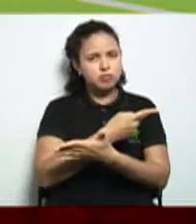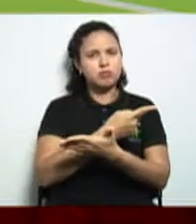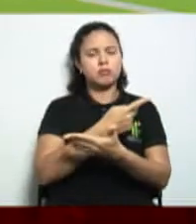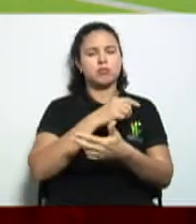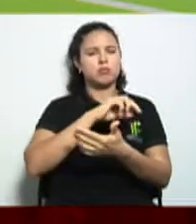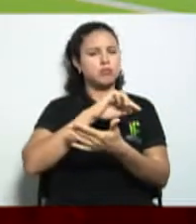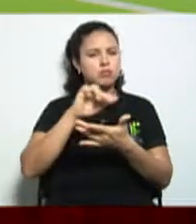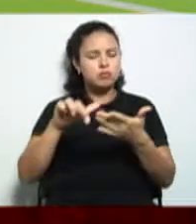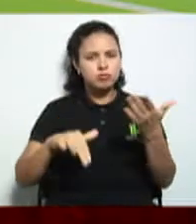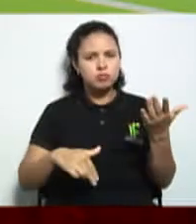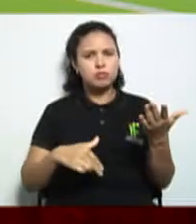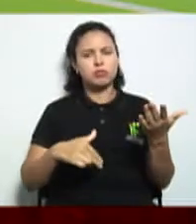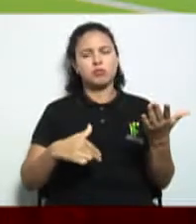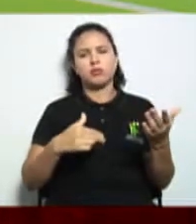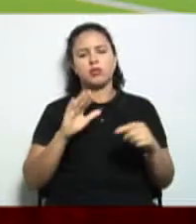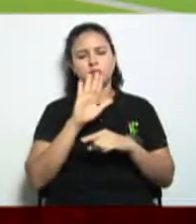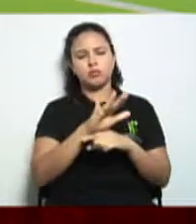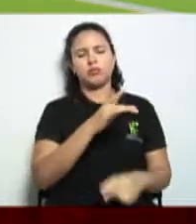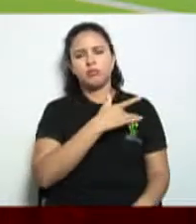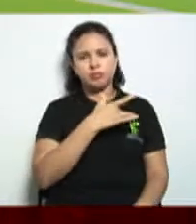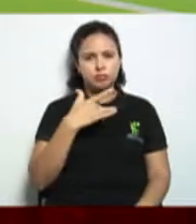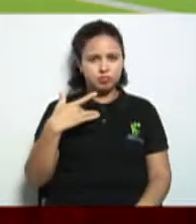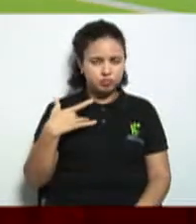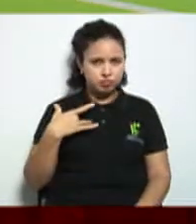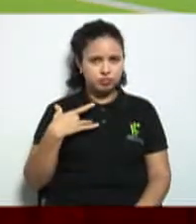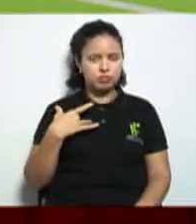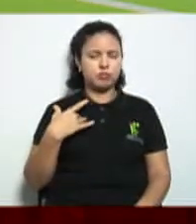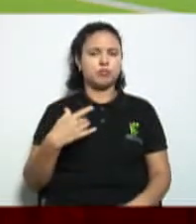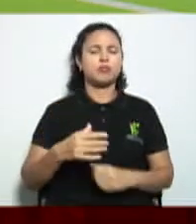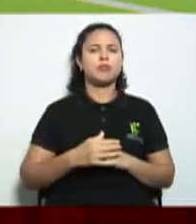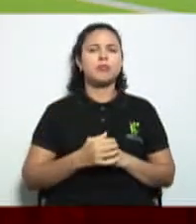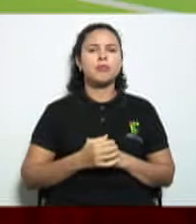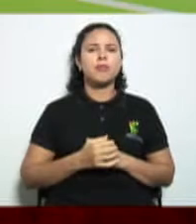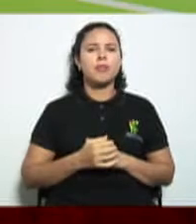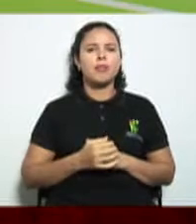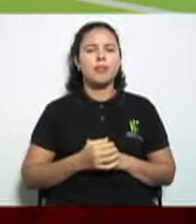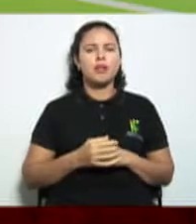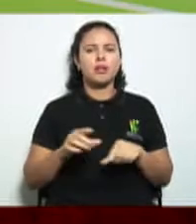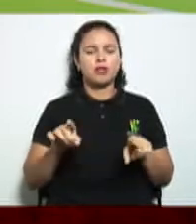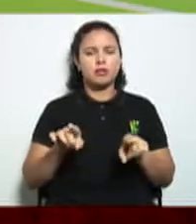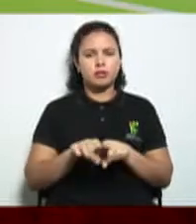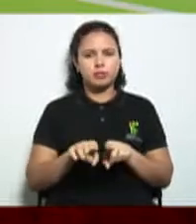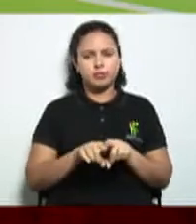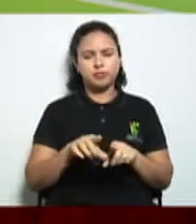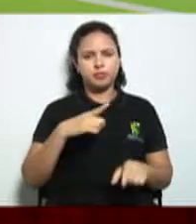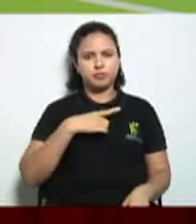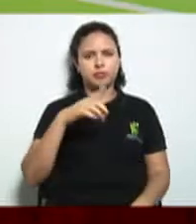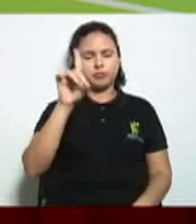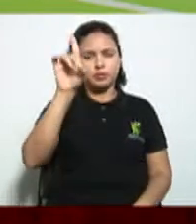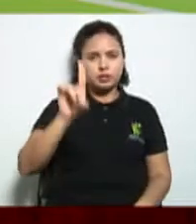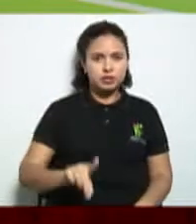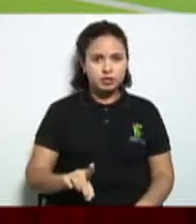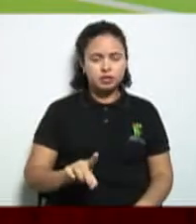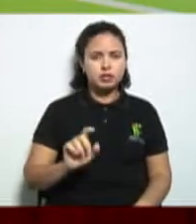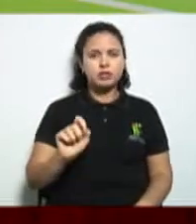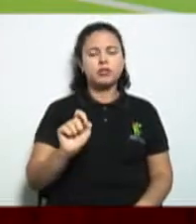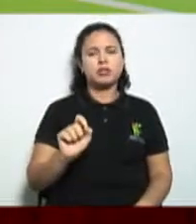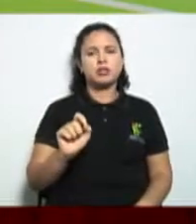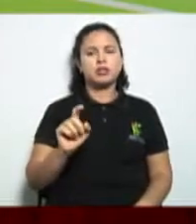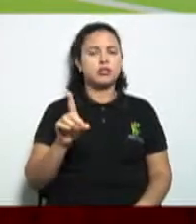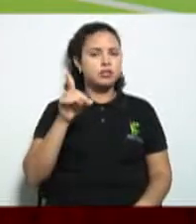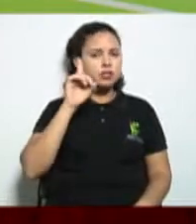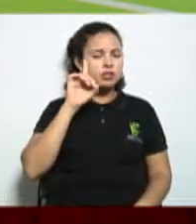qualquer ajuste na saúde decorrente de um acidente. E vocês têm direito, a legislação também garante, em dias de